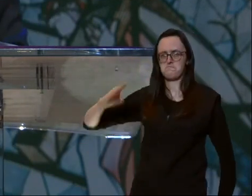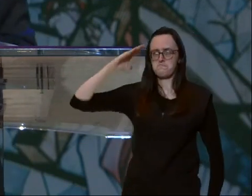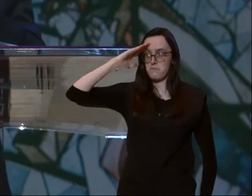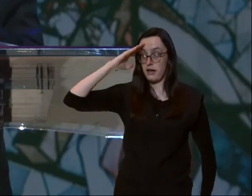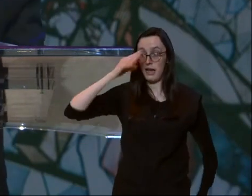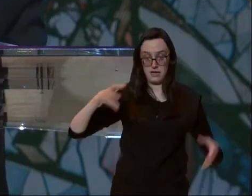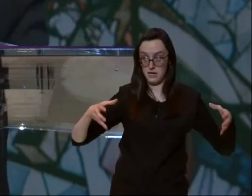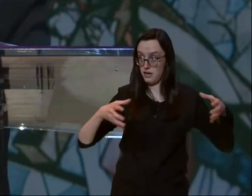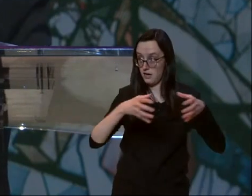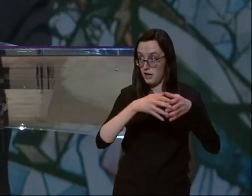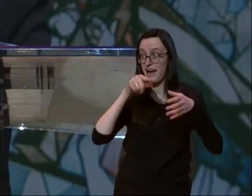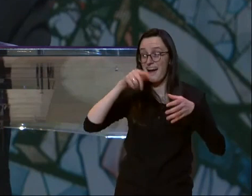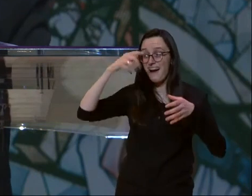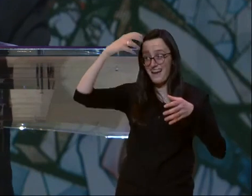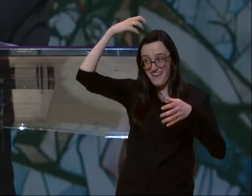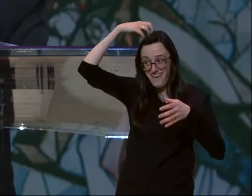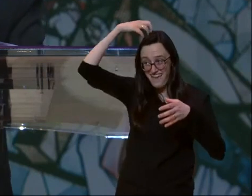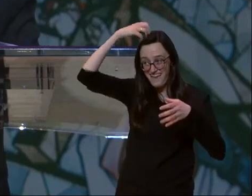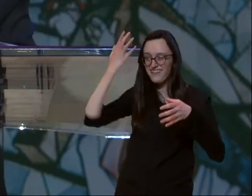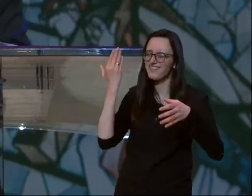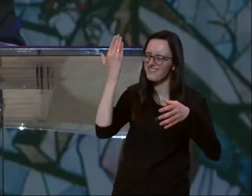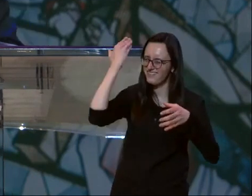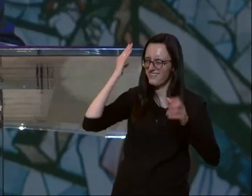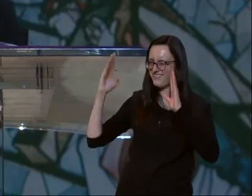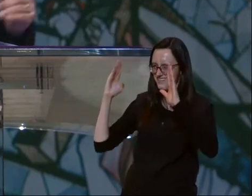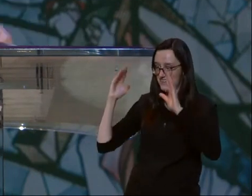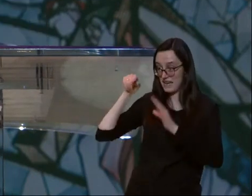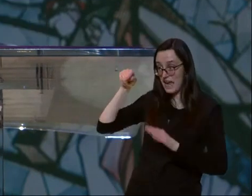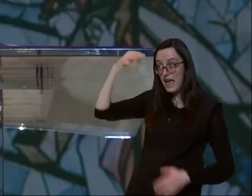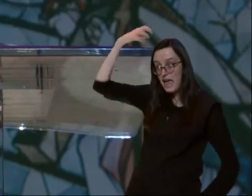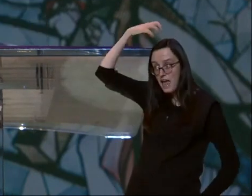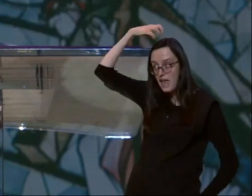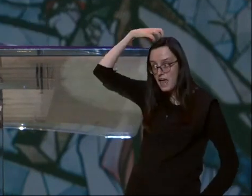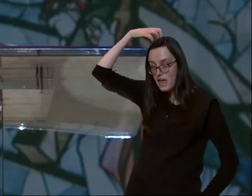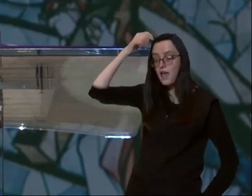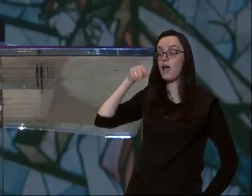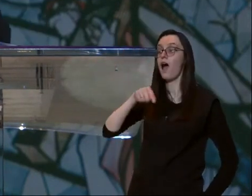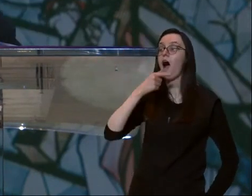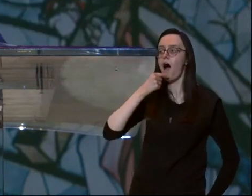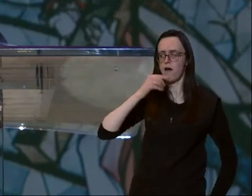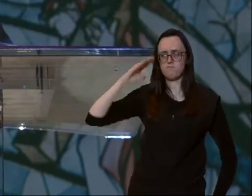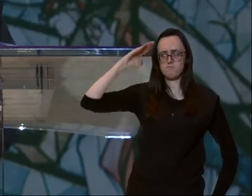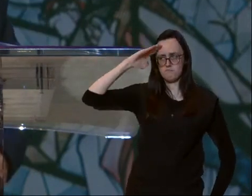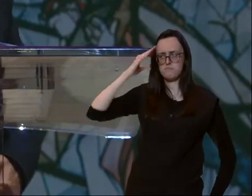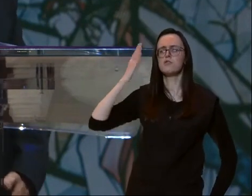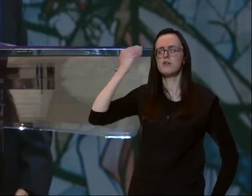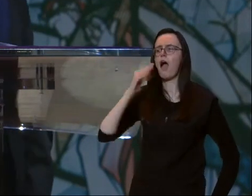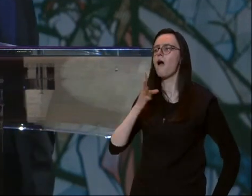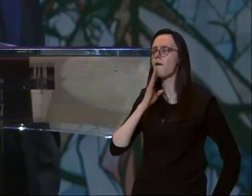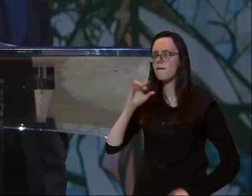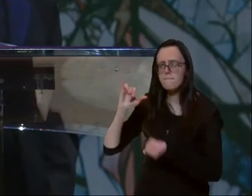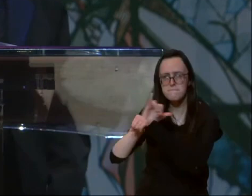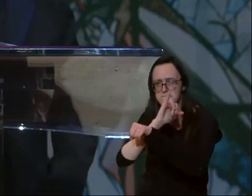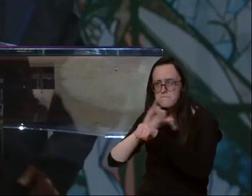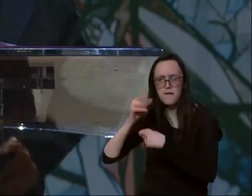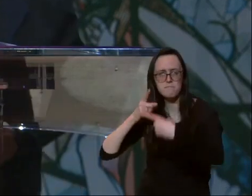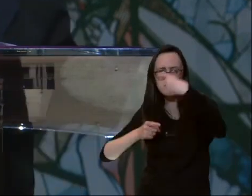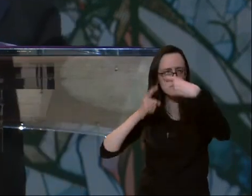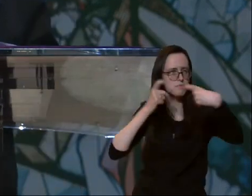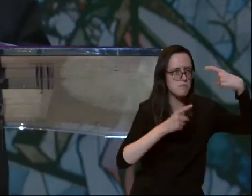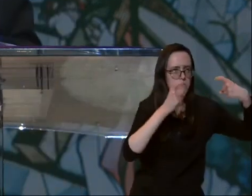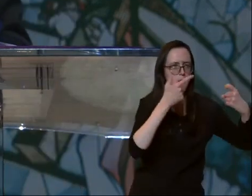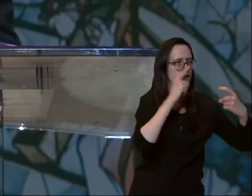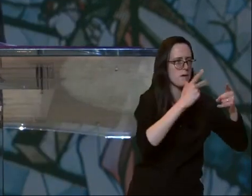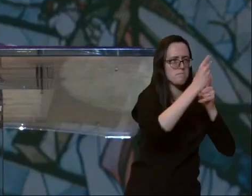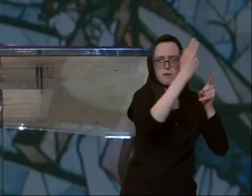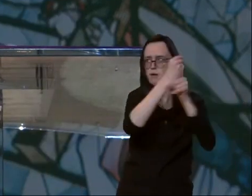Síria, cujo rei era Ben-Hadad na época, estrategista militar, vitorioso em muitas